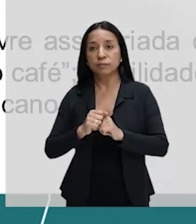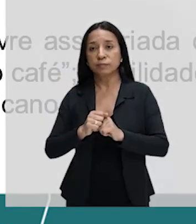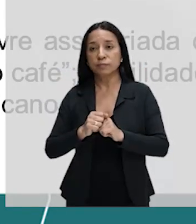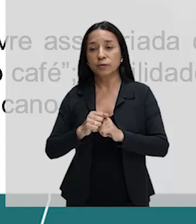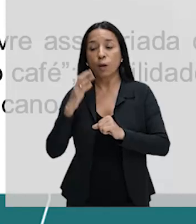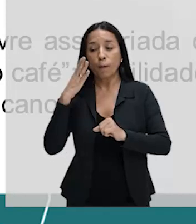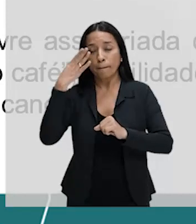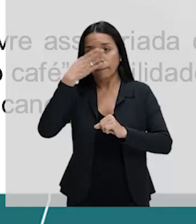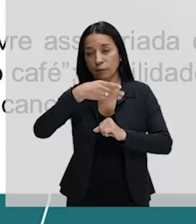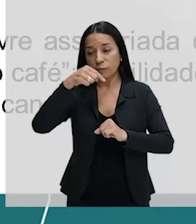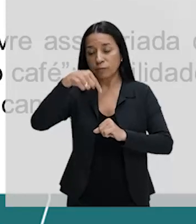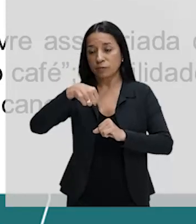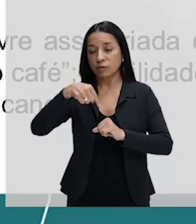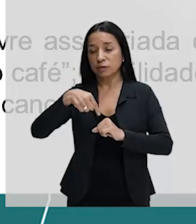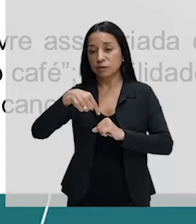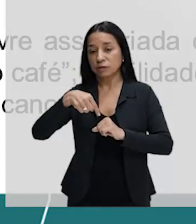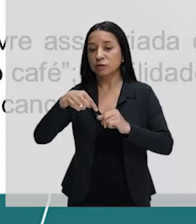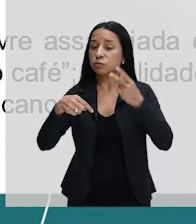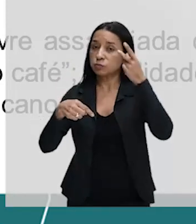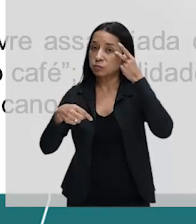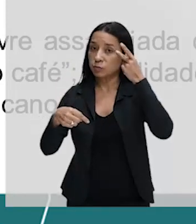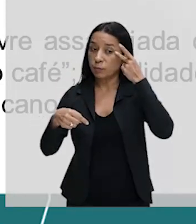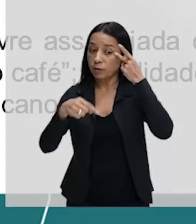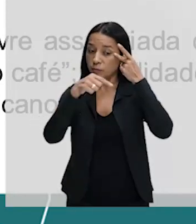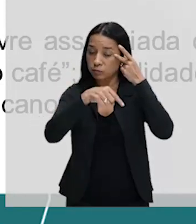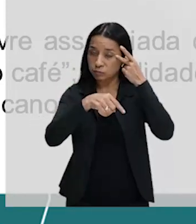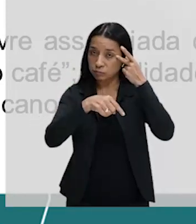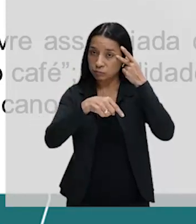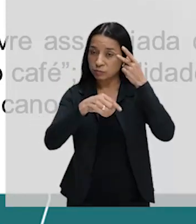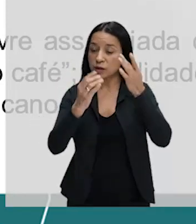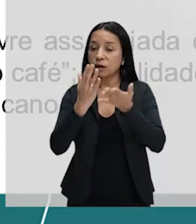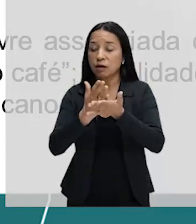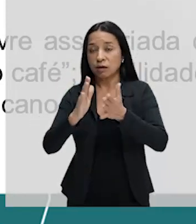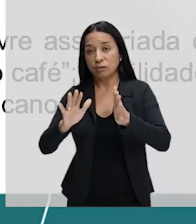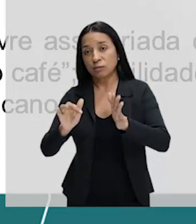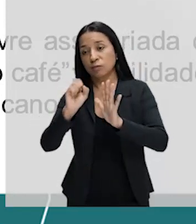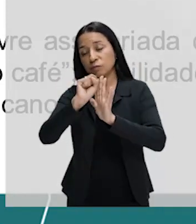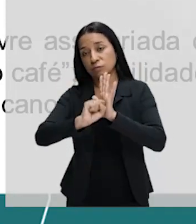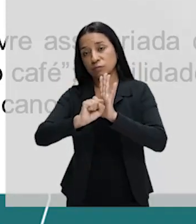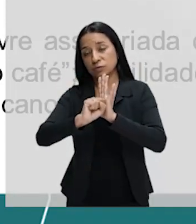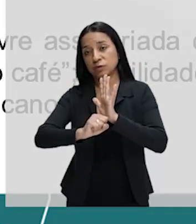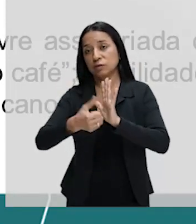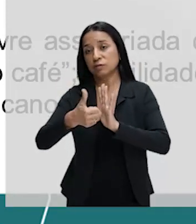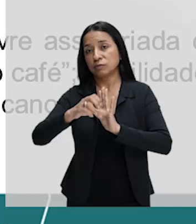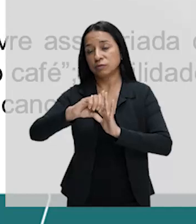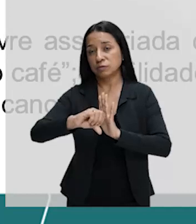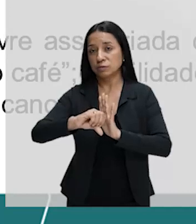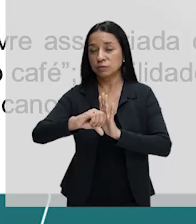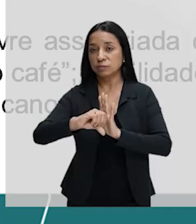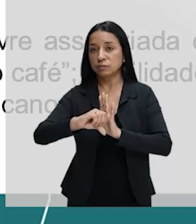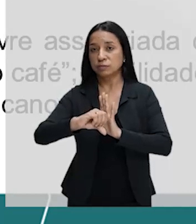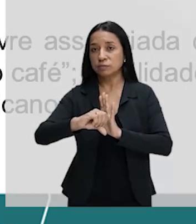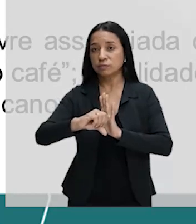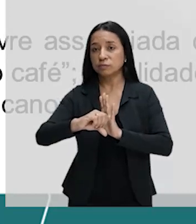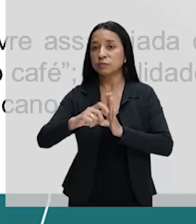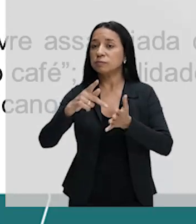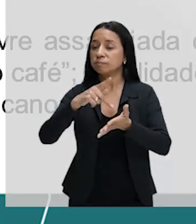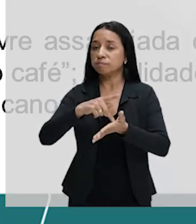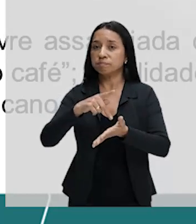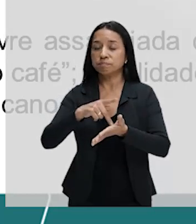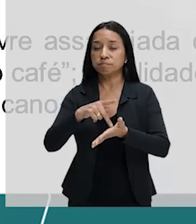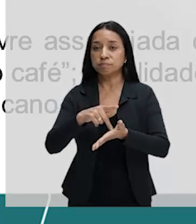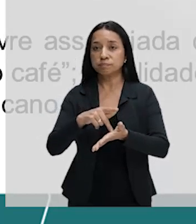prova que essa região do Oeste Paulista, no final do século XIX, é ela que irá, na